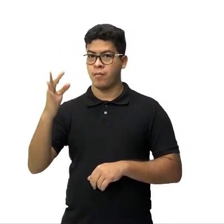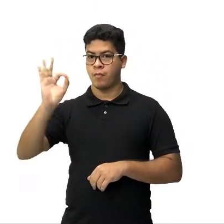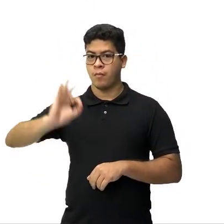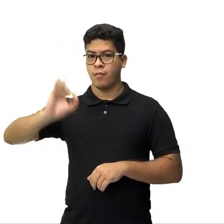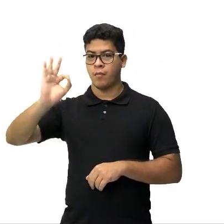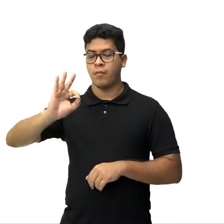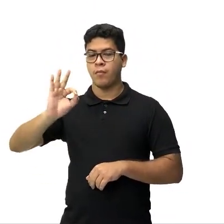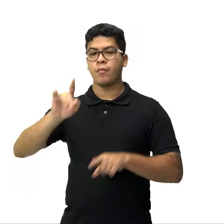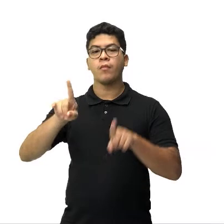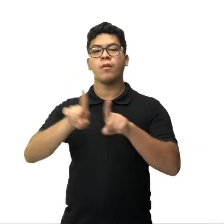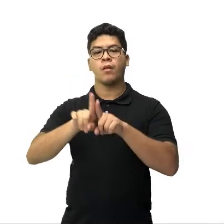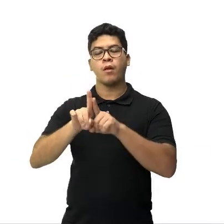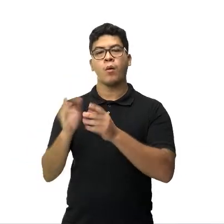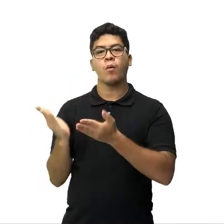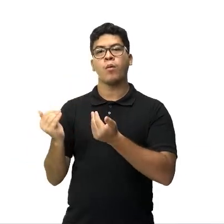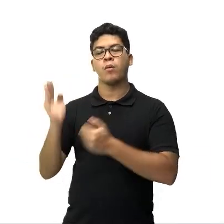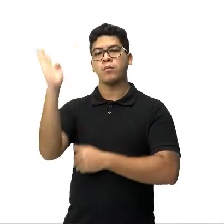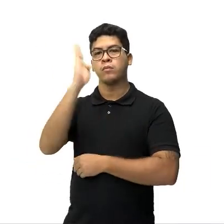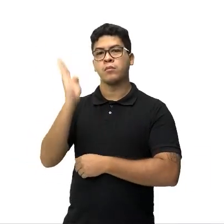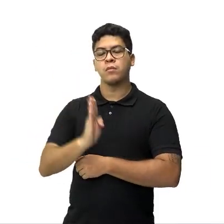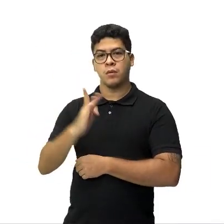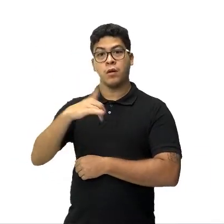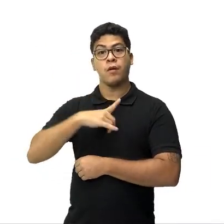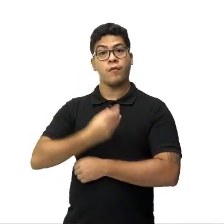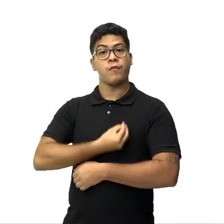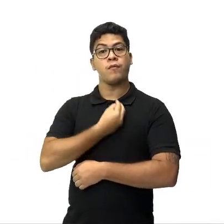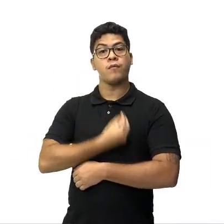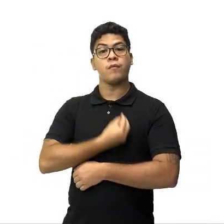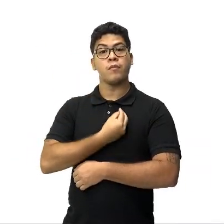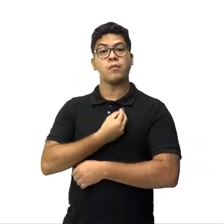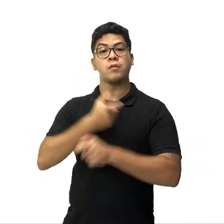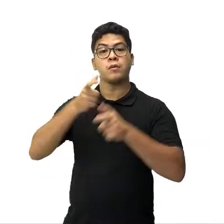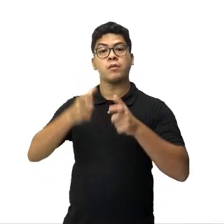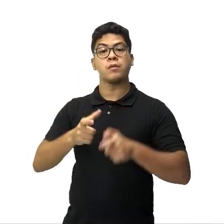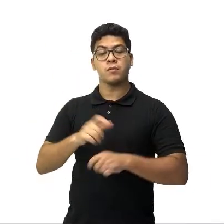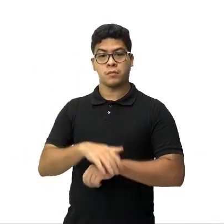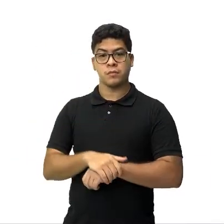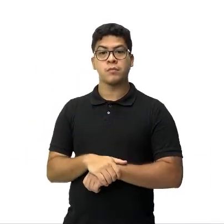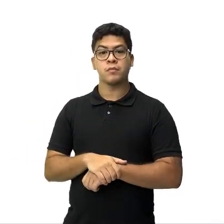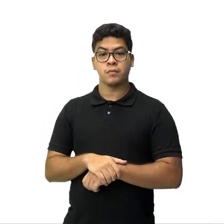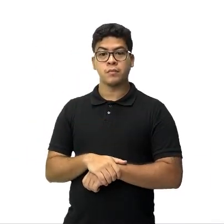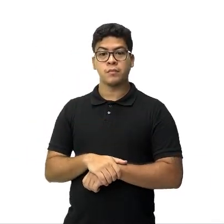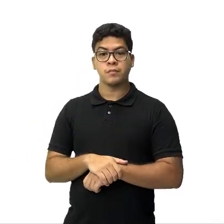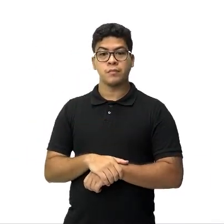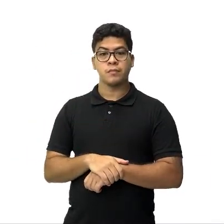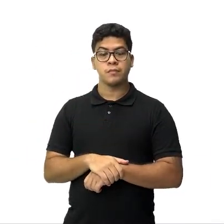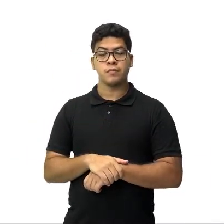30,4% dos jovens brasileiros vivem com